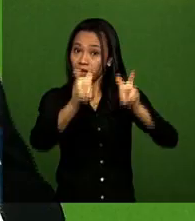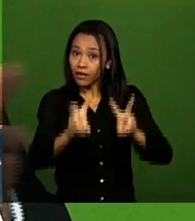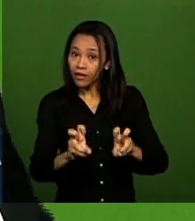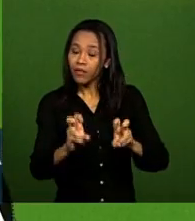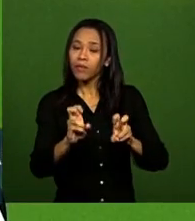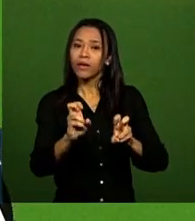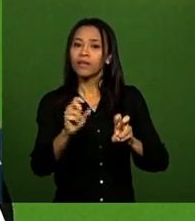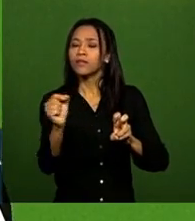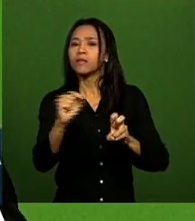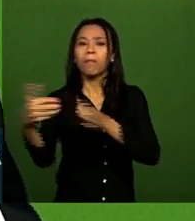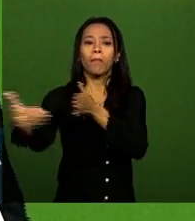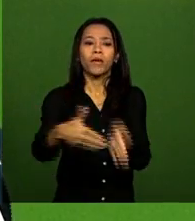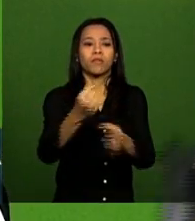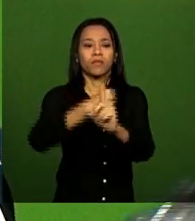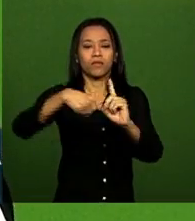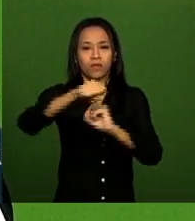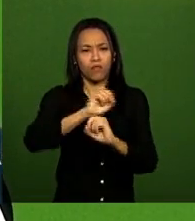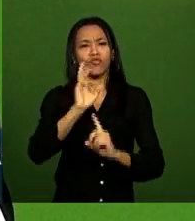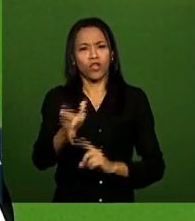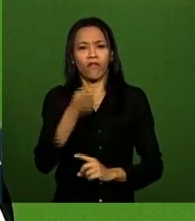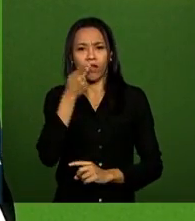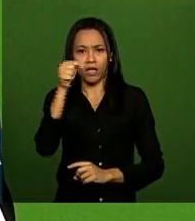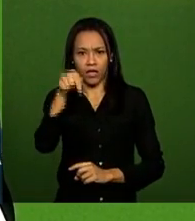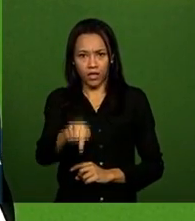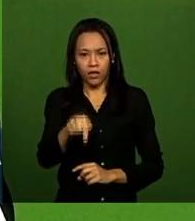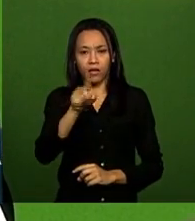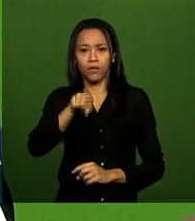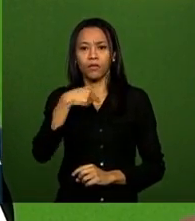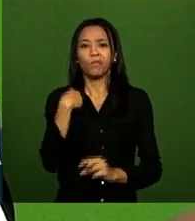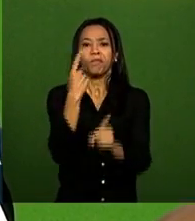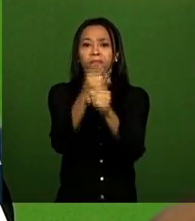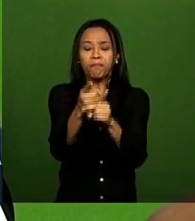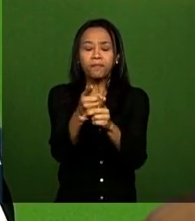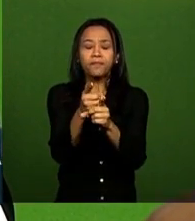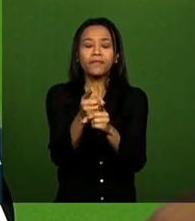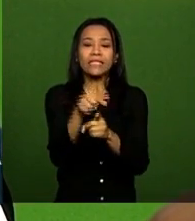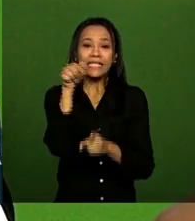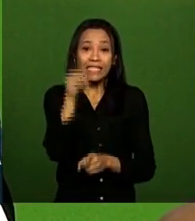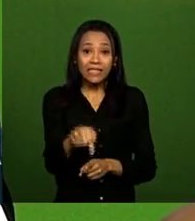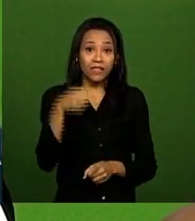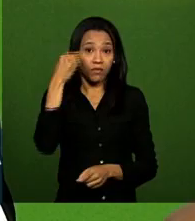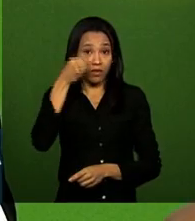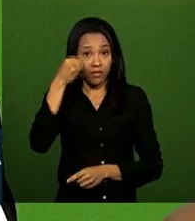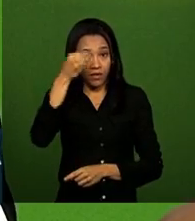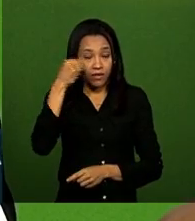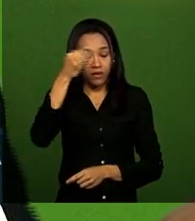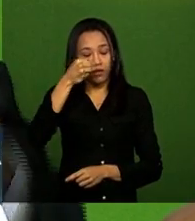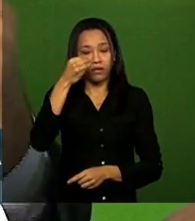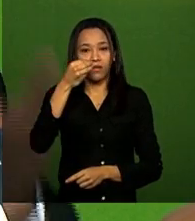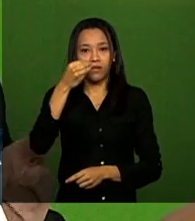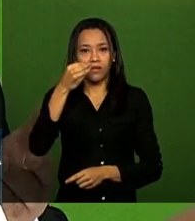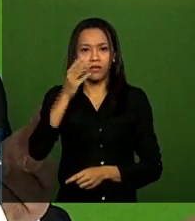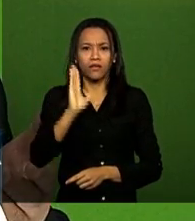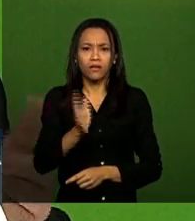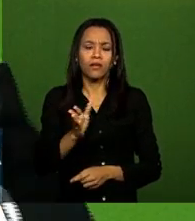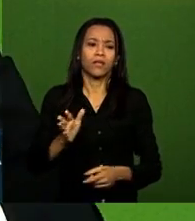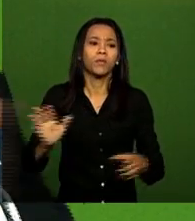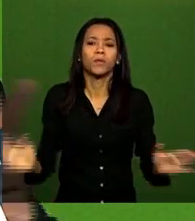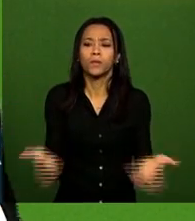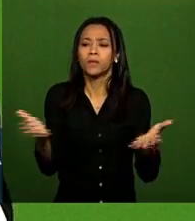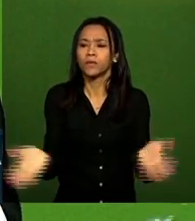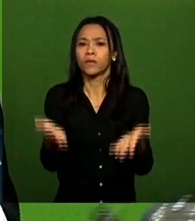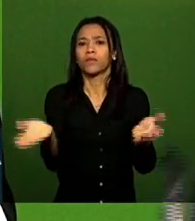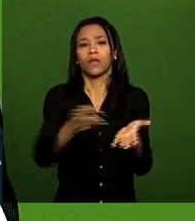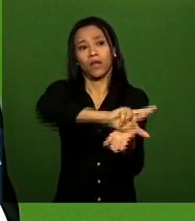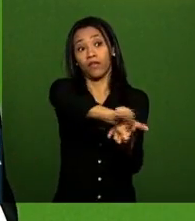que eu já fiz referência aqui no nosso no nosso encontro eh essa é uma experiência que está sendo eh estimulada em